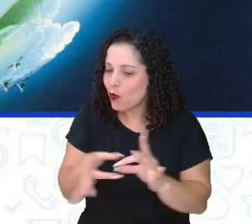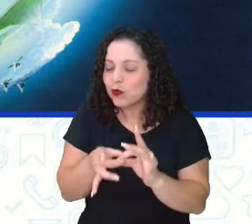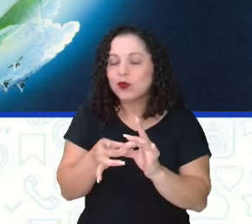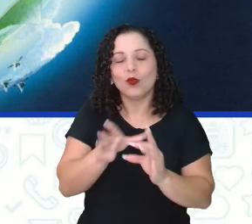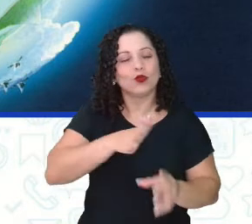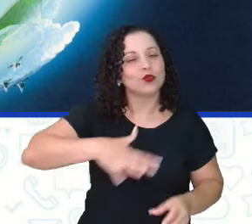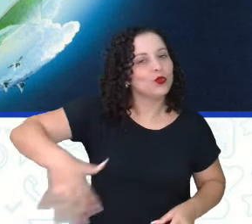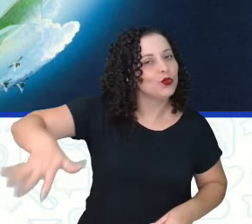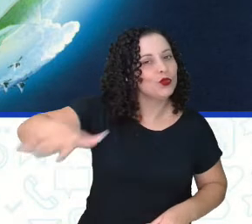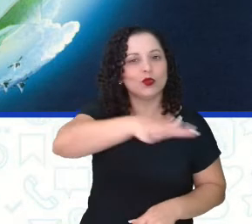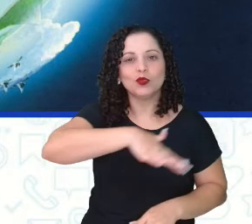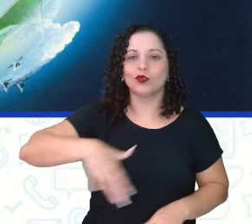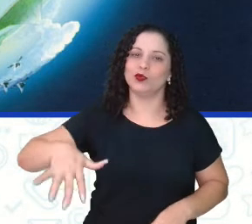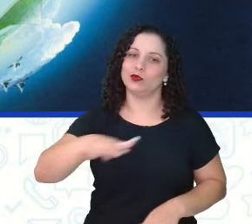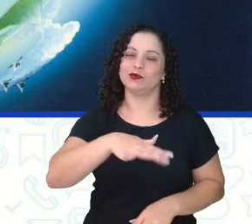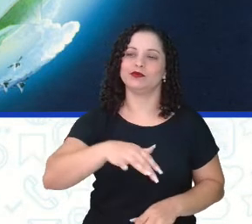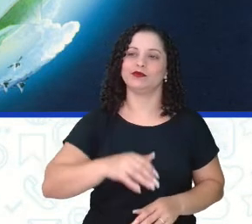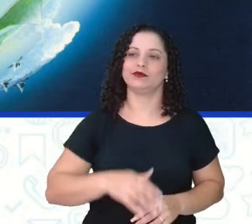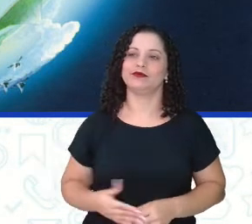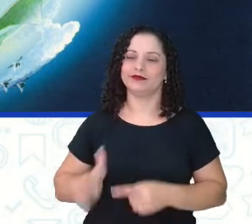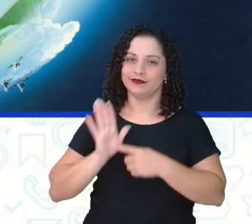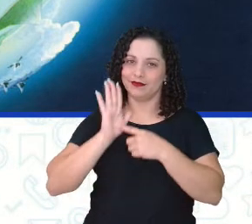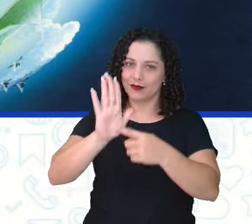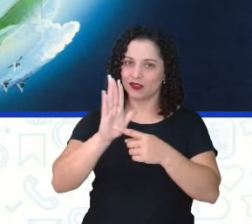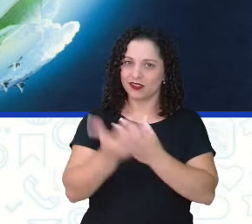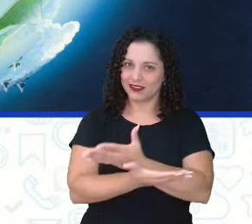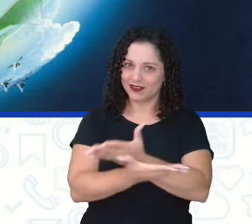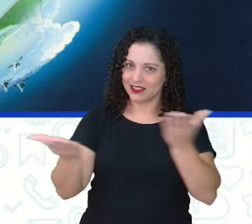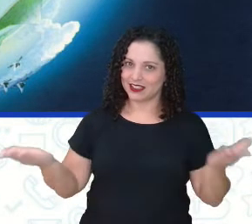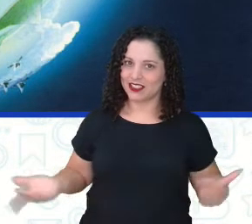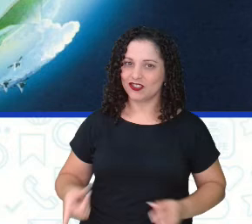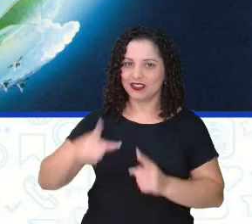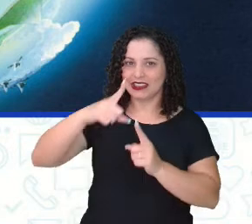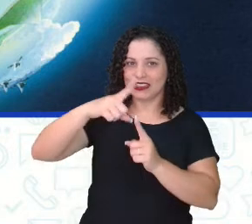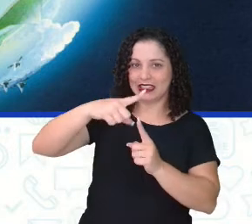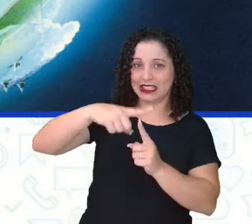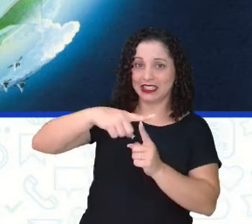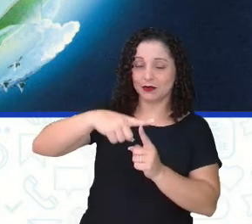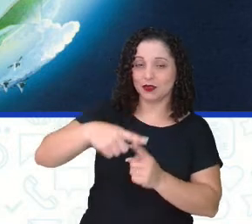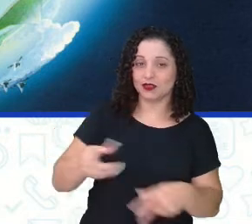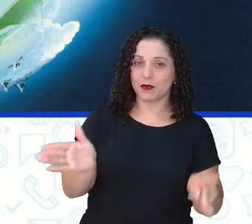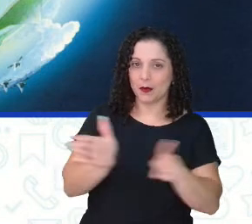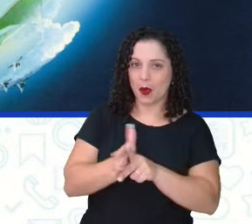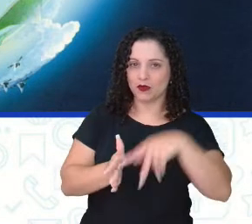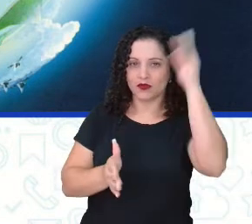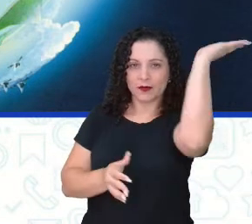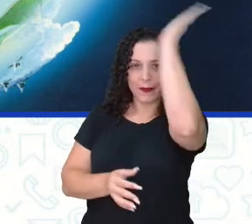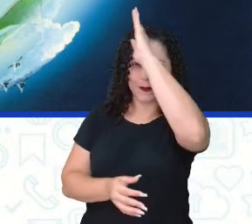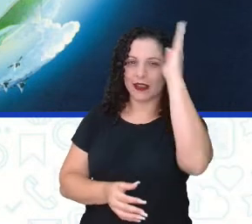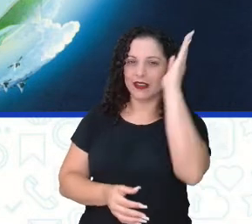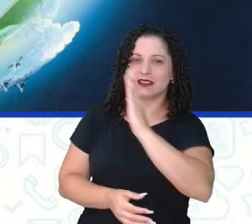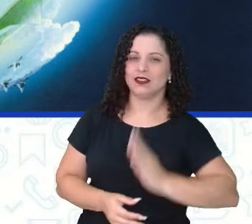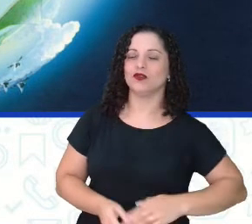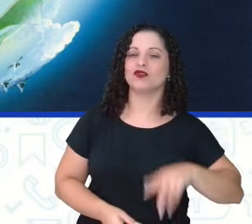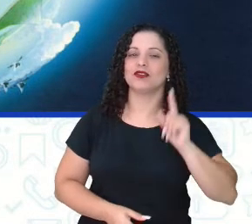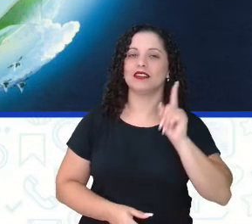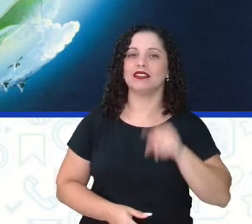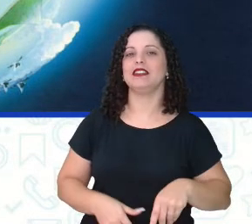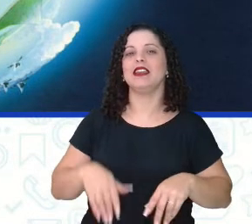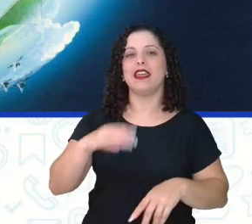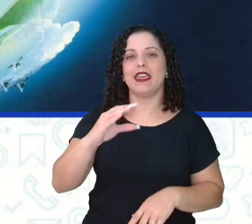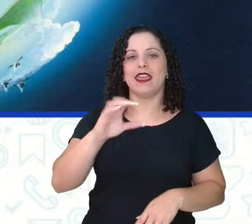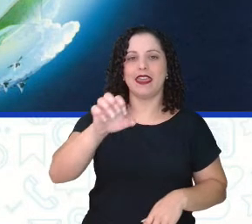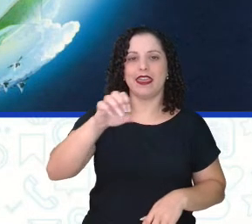ecossistemas. E aí eu vou apresentar para vocês os ecossistemas brasileiros. Então vamos ver aí